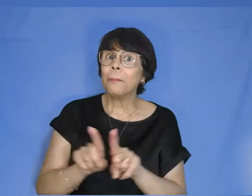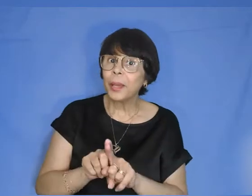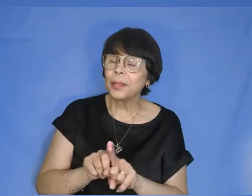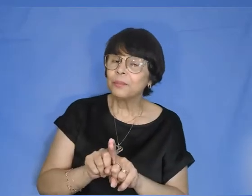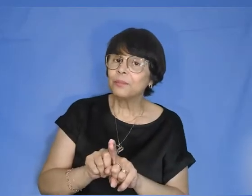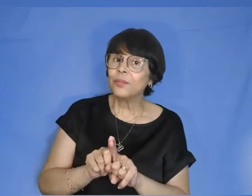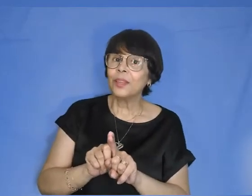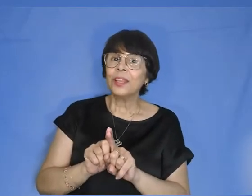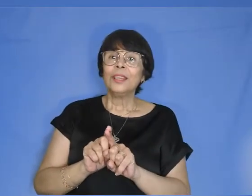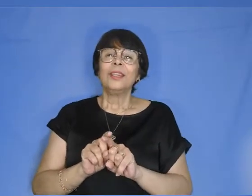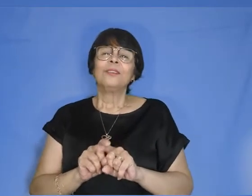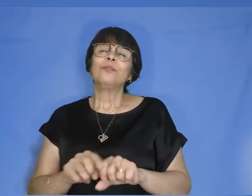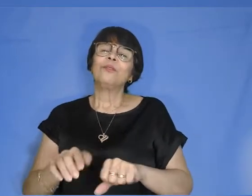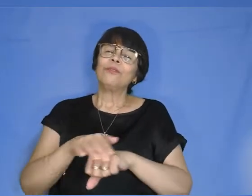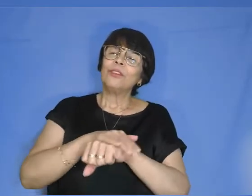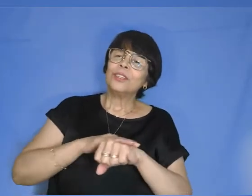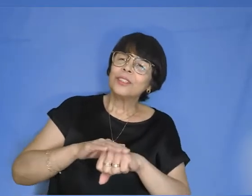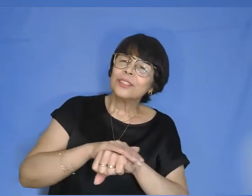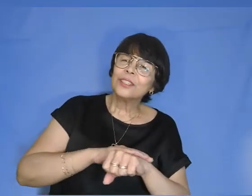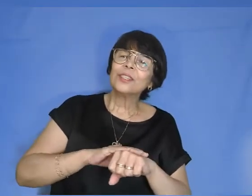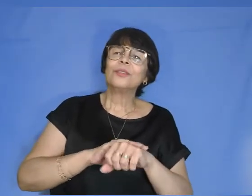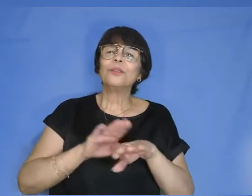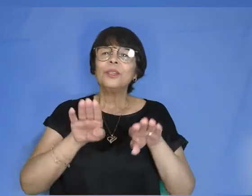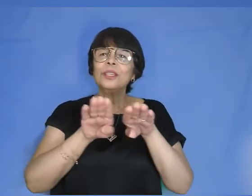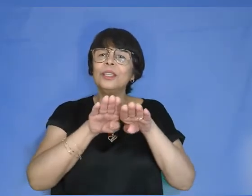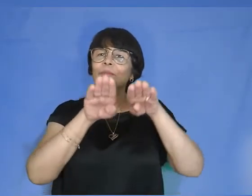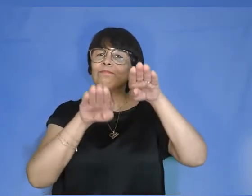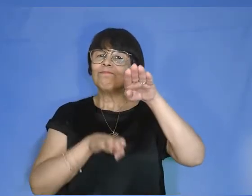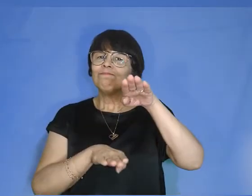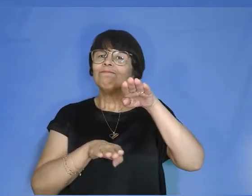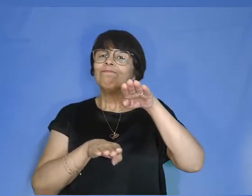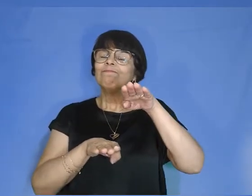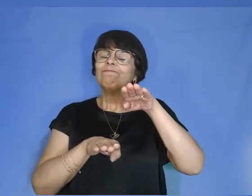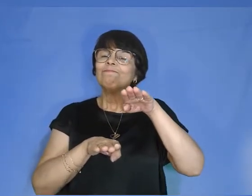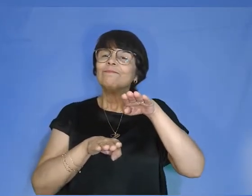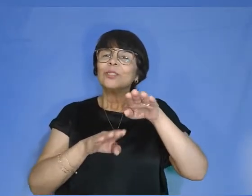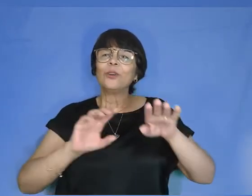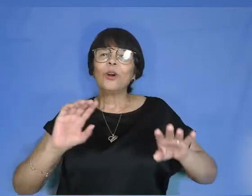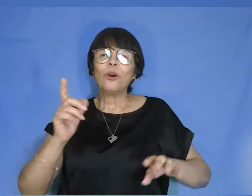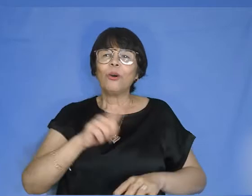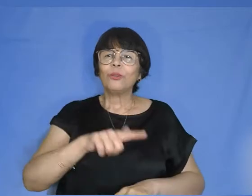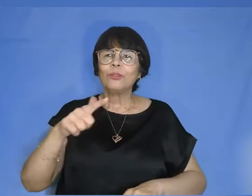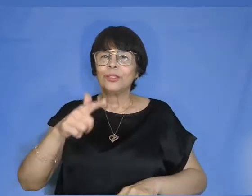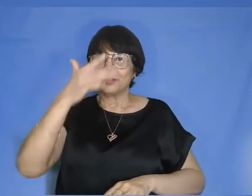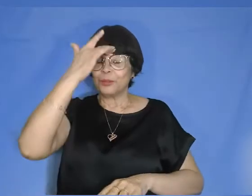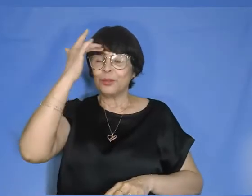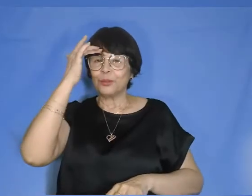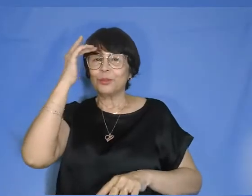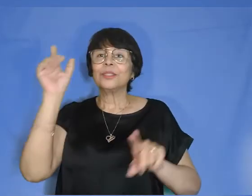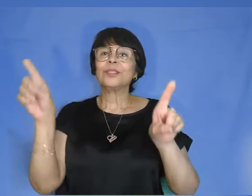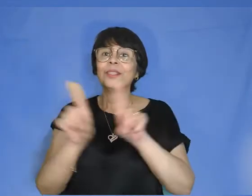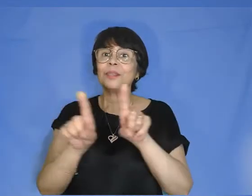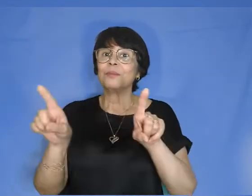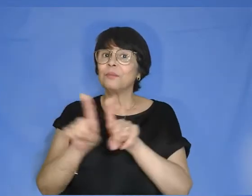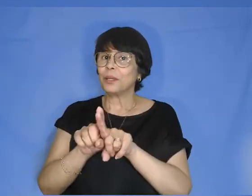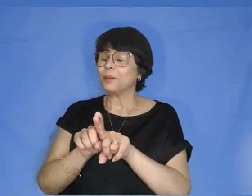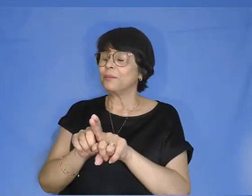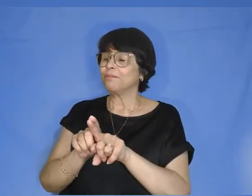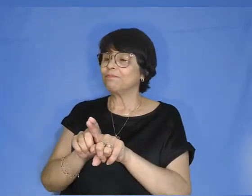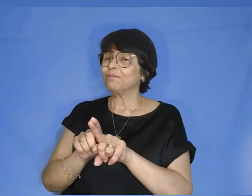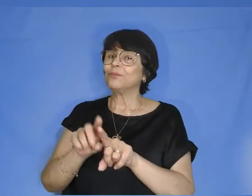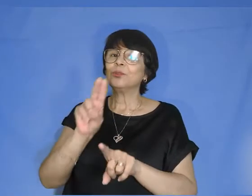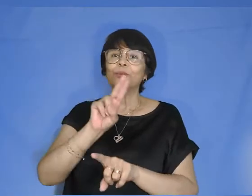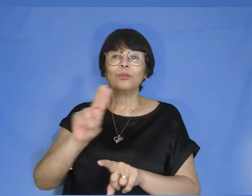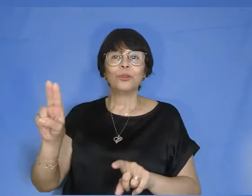estas caixinhas que ele coloca aqui, depois da plenitude do Espírito Santo, é fazer isto com a plenitude do Espírito Santo.